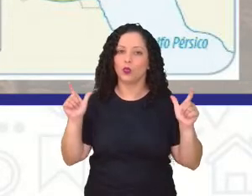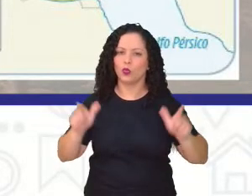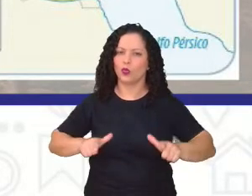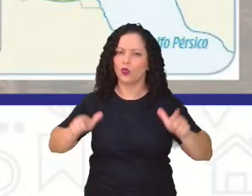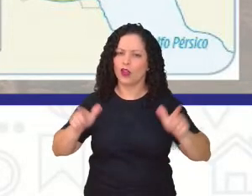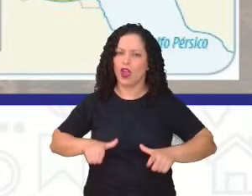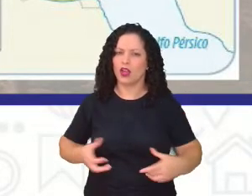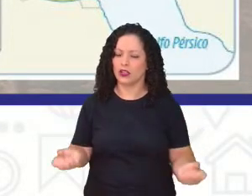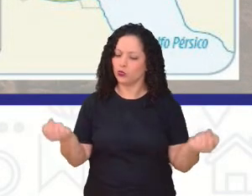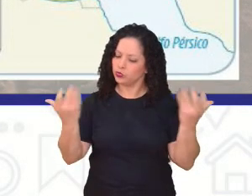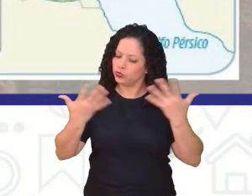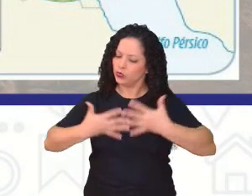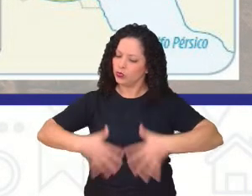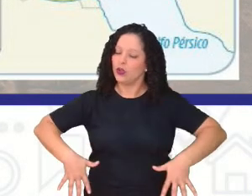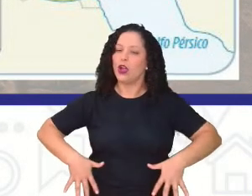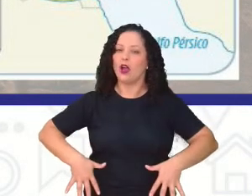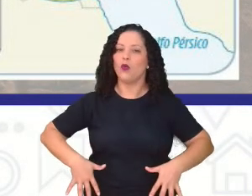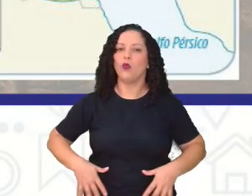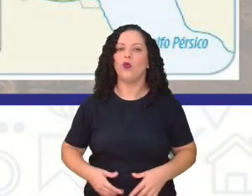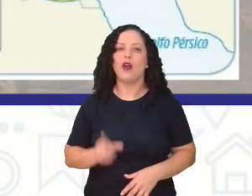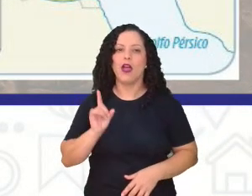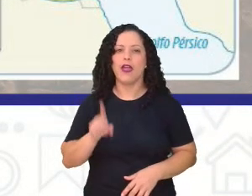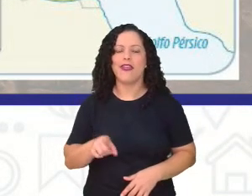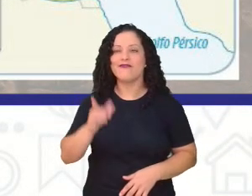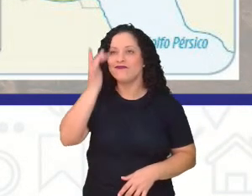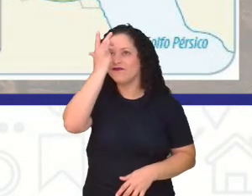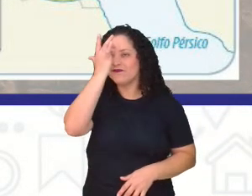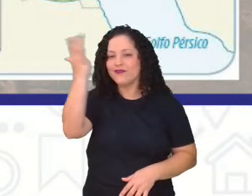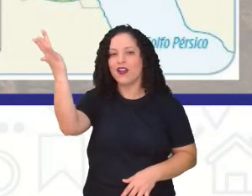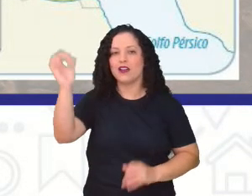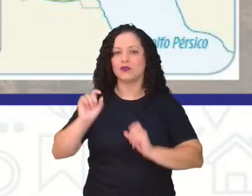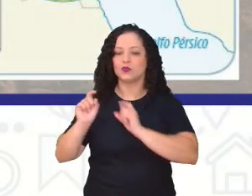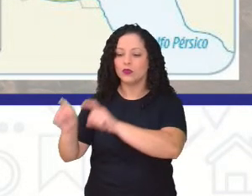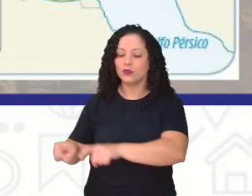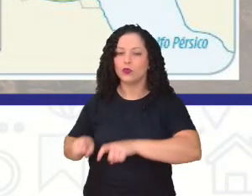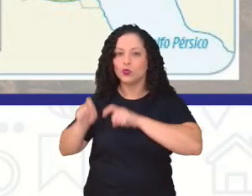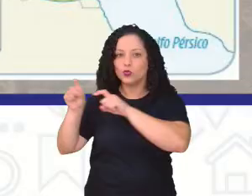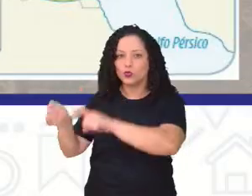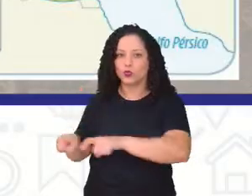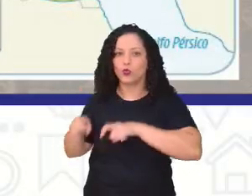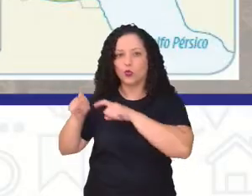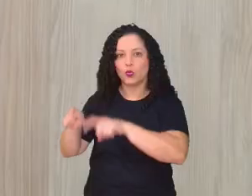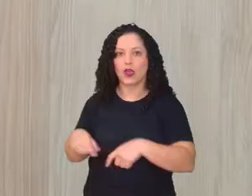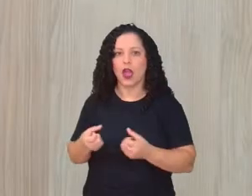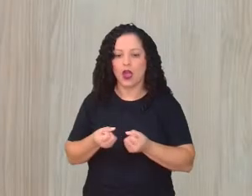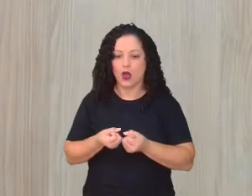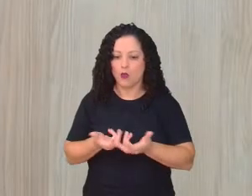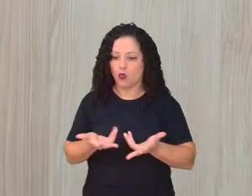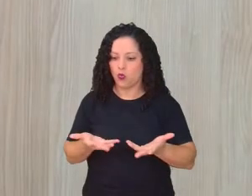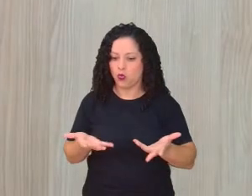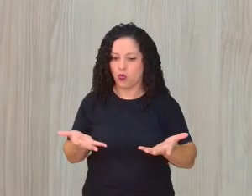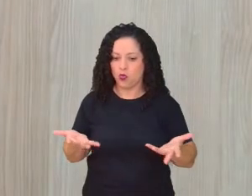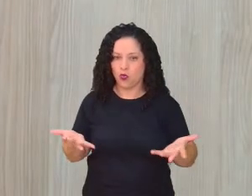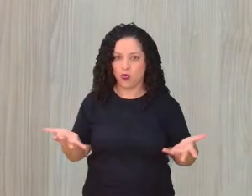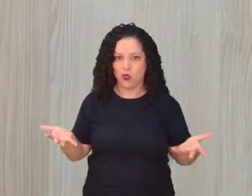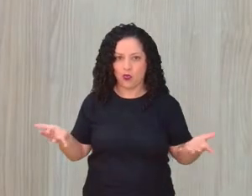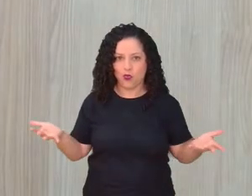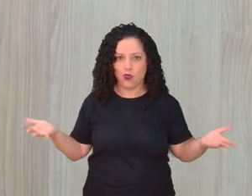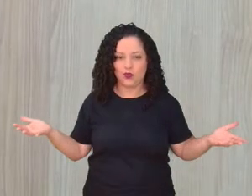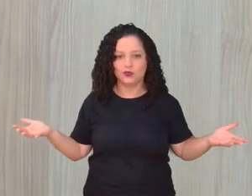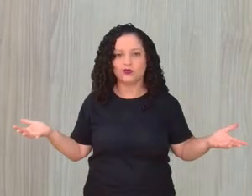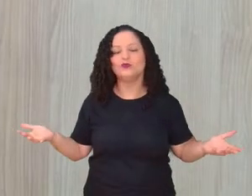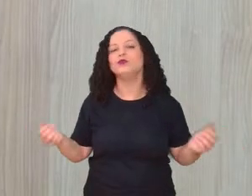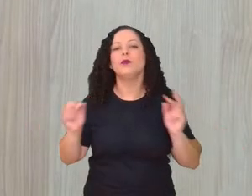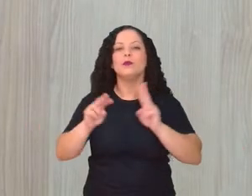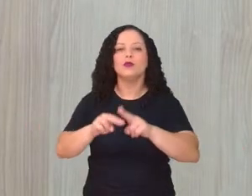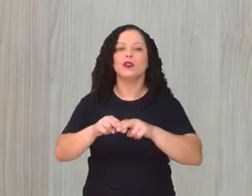naturais permitiu que o desenvolvimento da agricultura, que essa região, né, se desenvolvesse pelas